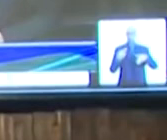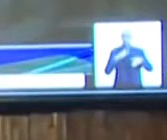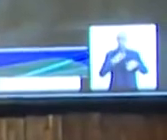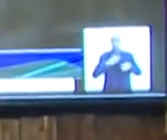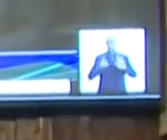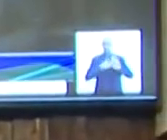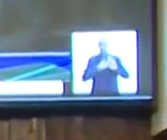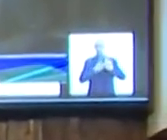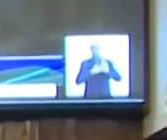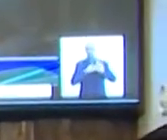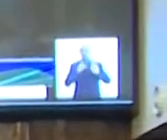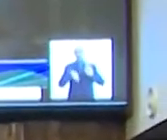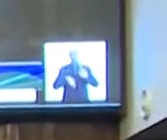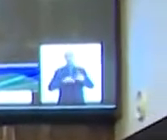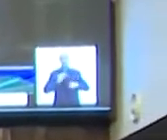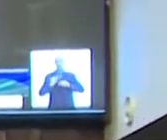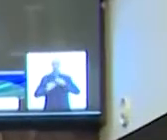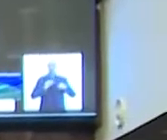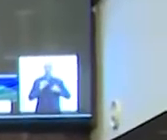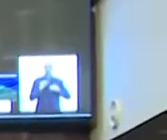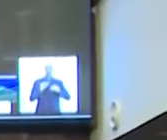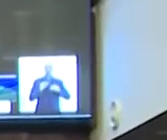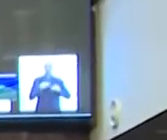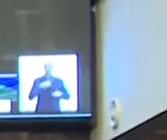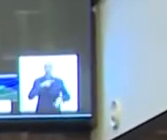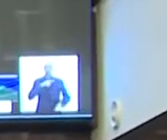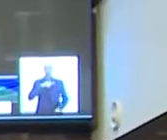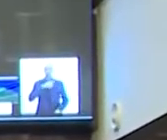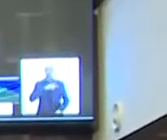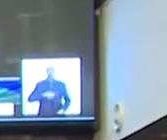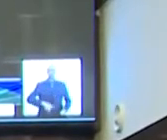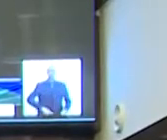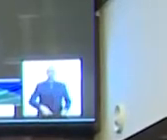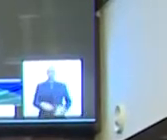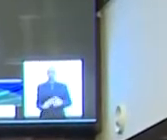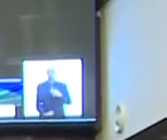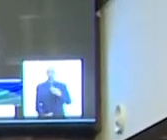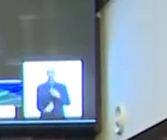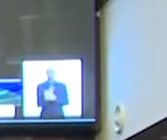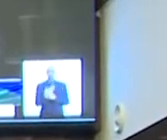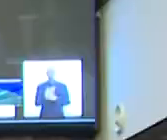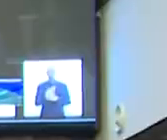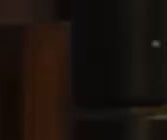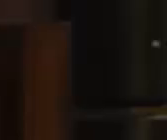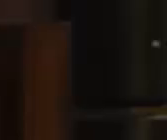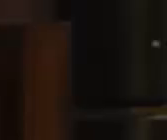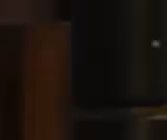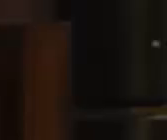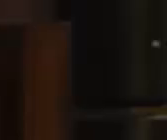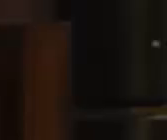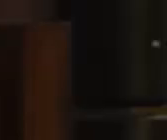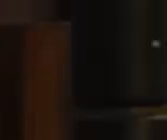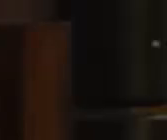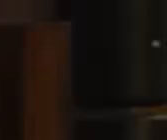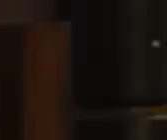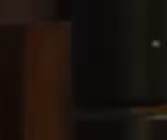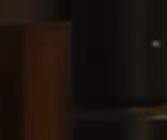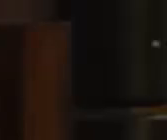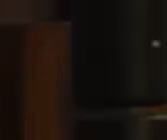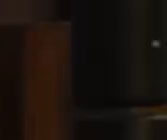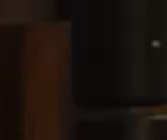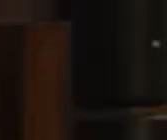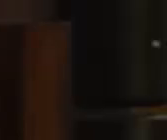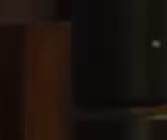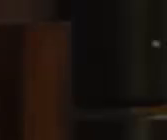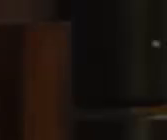Nesta terça-feira, os deputados votaram a proposta que institui no Rio o Fundo Soberano do Estado. Vinculado ao Poder